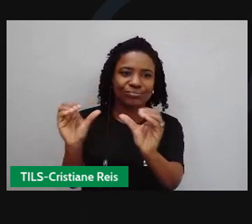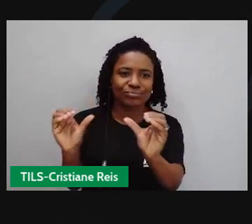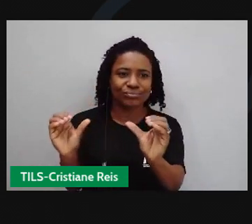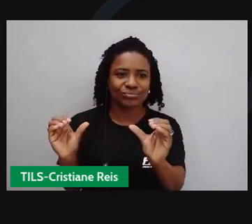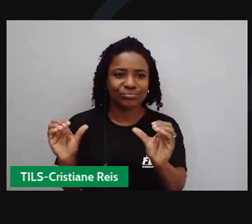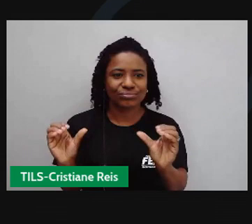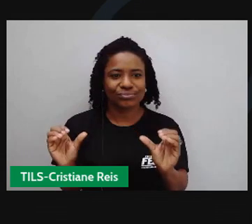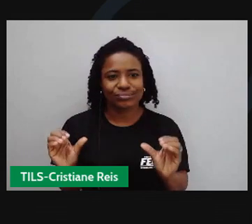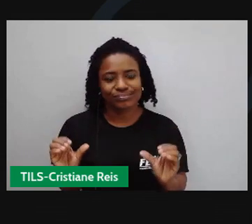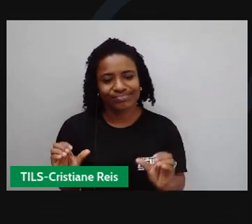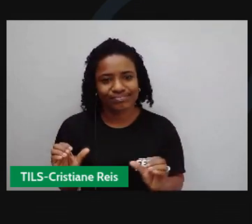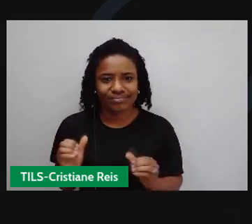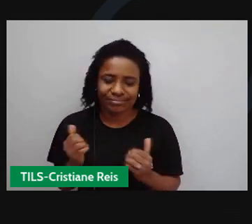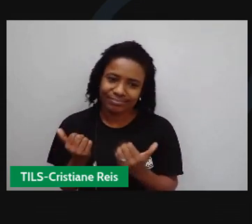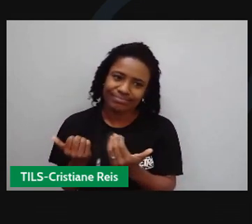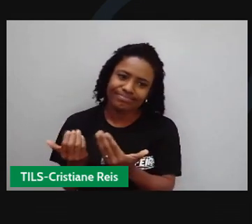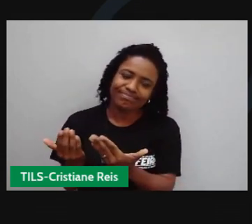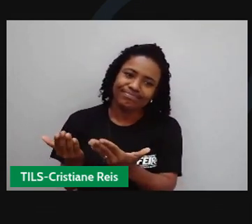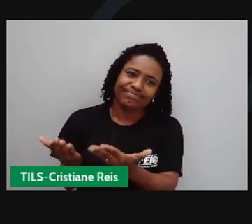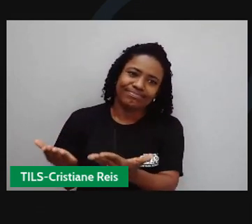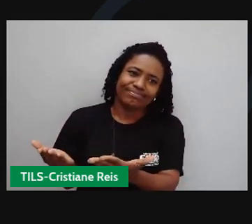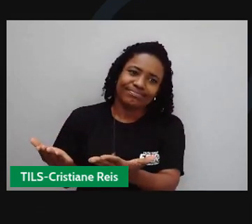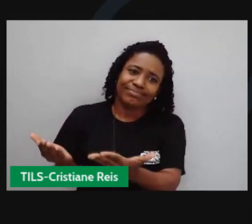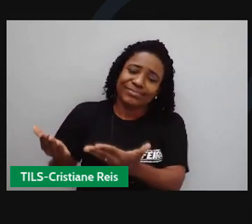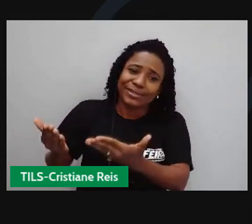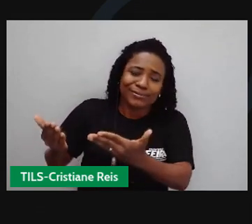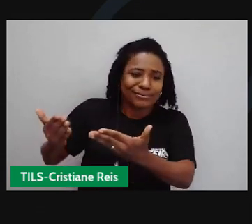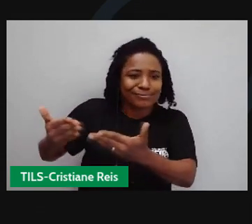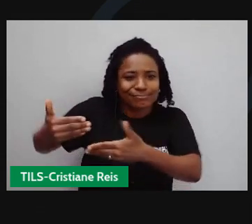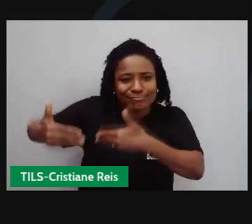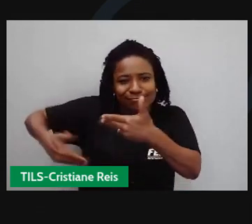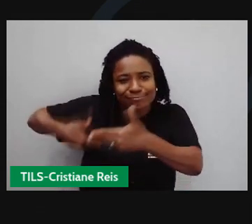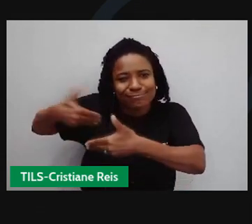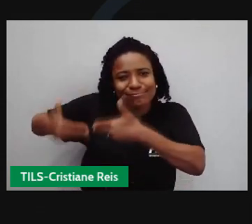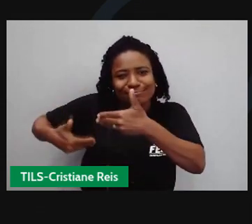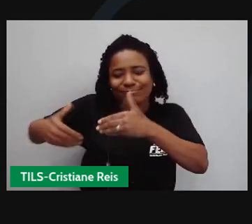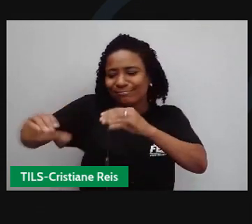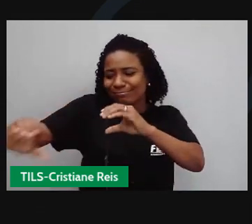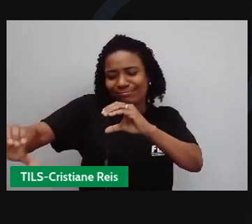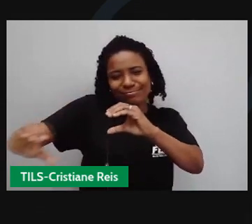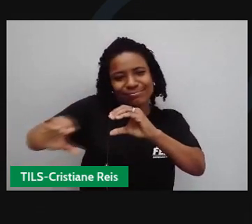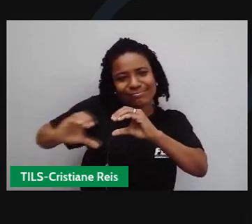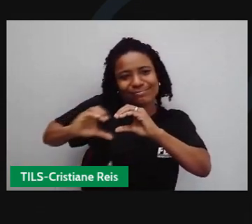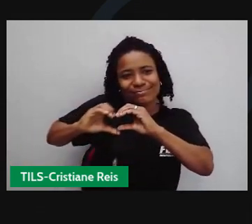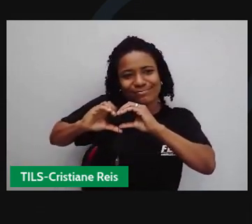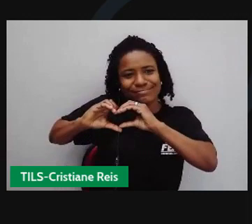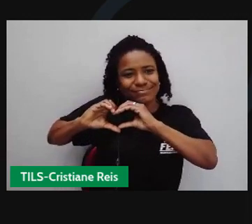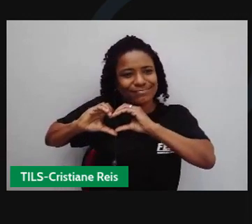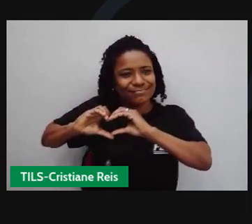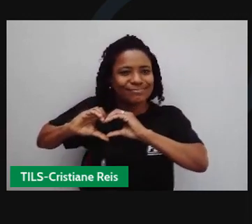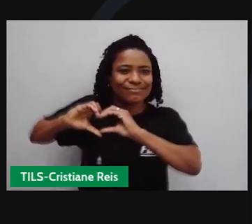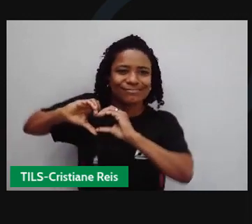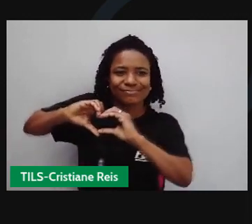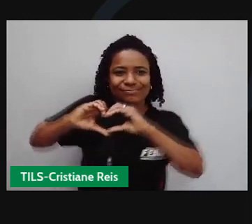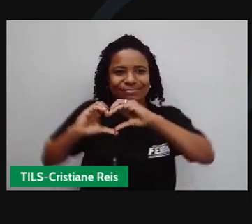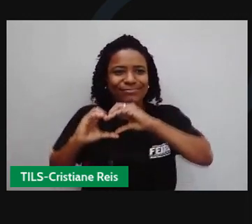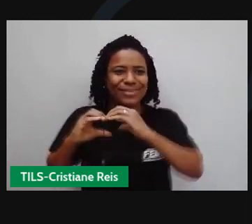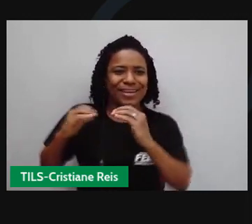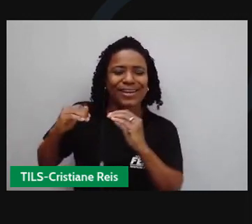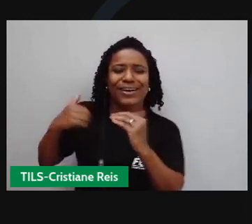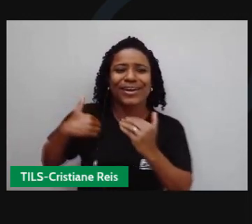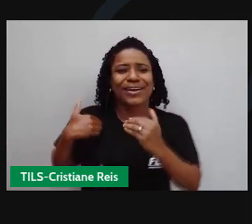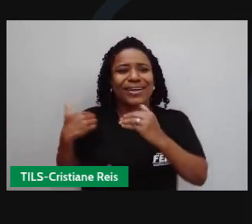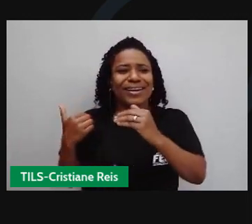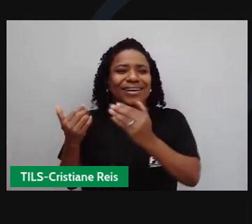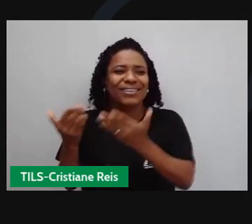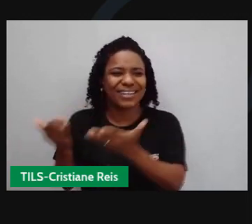Você deixou a sua vida pra viver nós dois, e contigo eu sei que eu fui. Foi